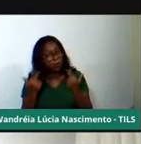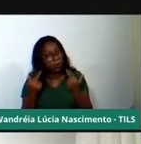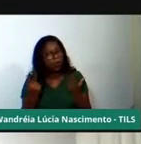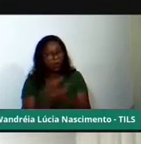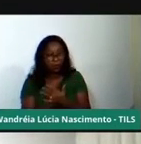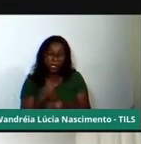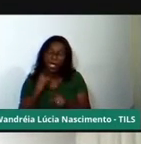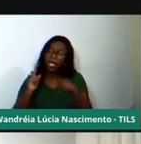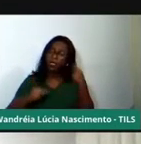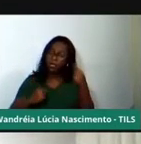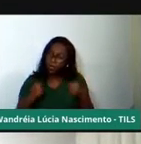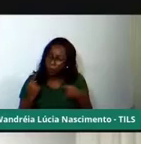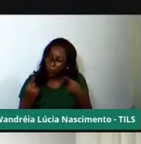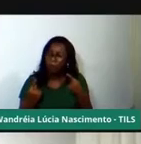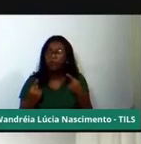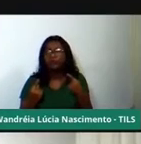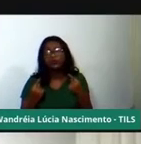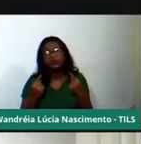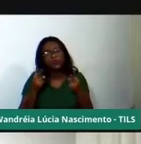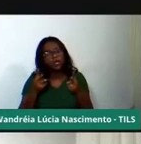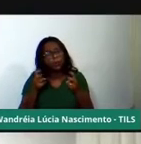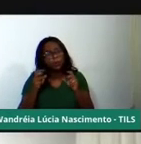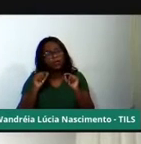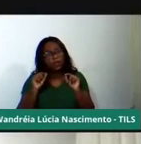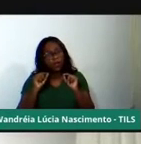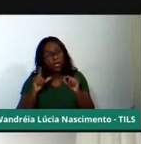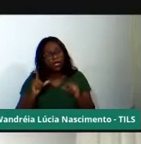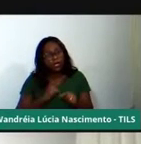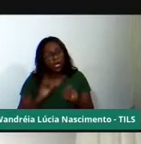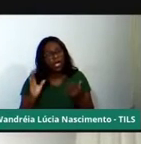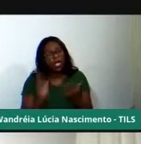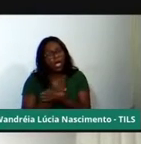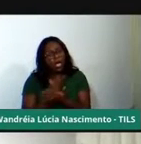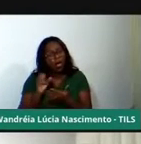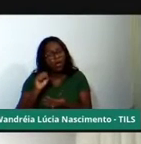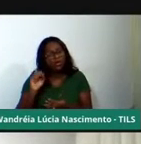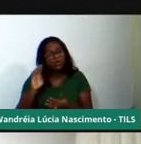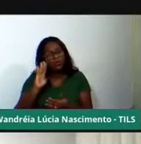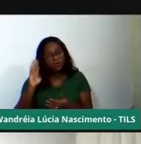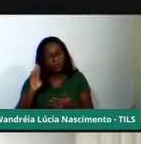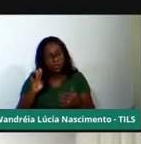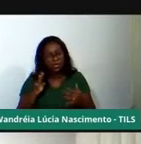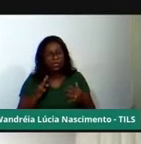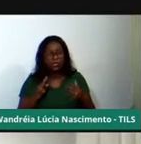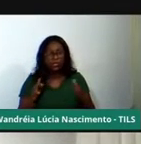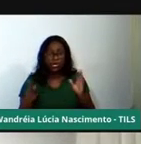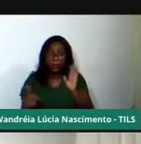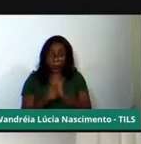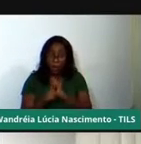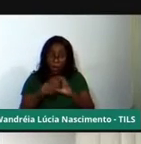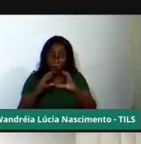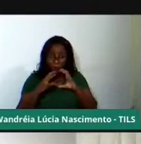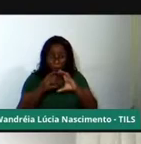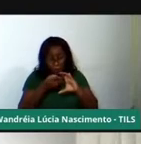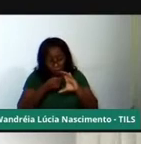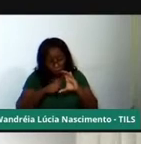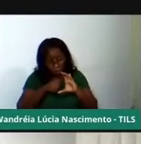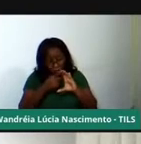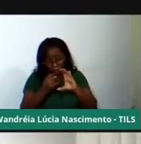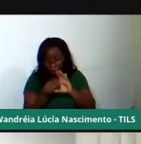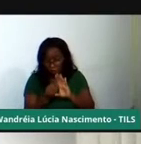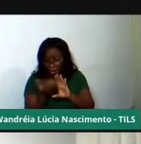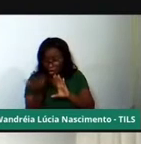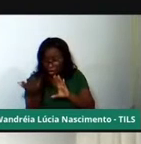tempo, eles viram que justamente existia alguma substância que era liberada pelo endotélio, que era dependente do endotélio, e